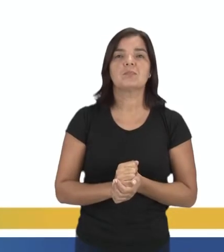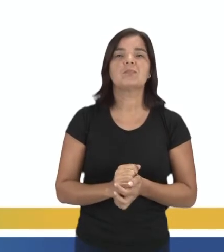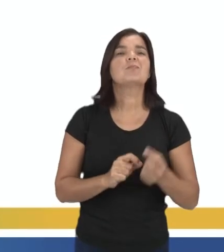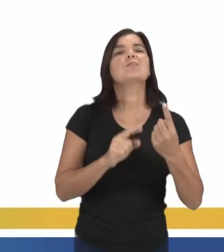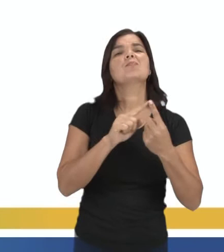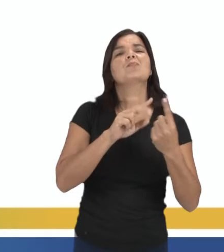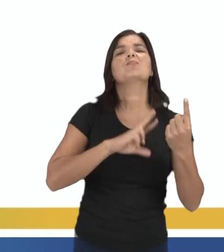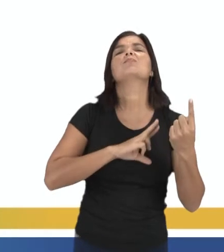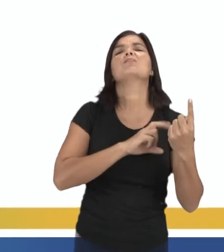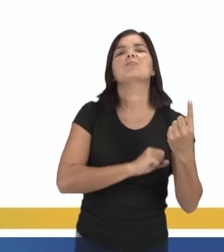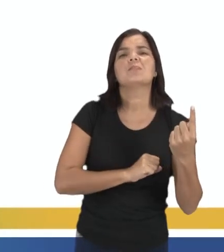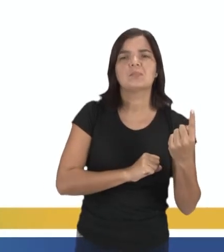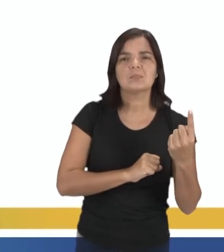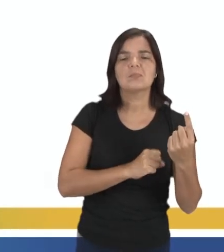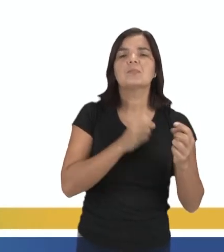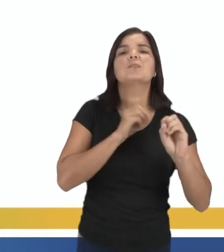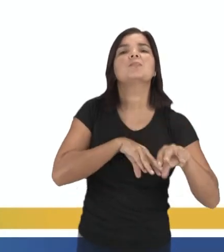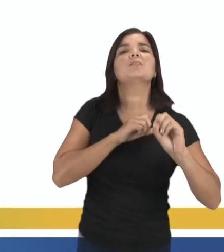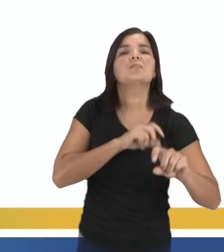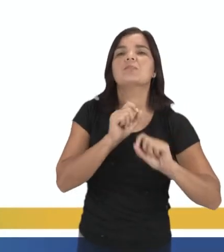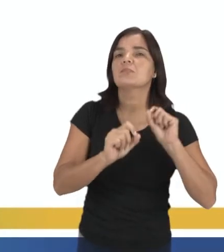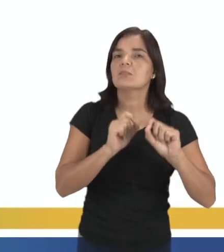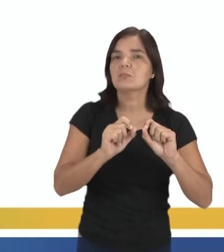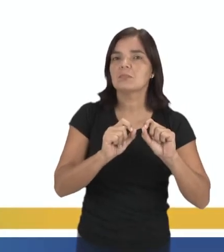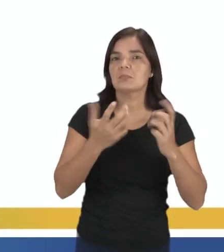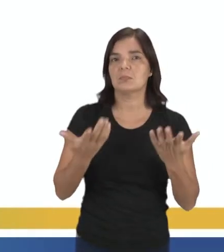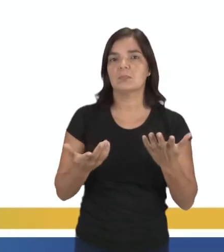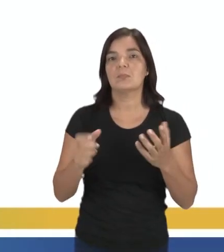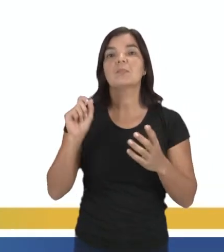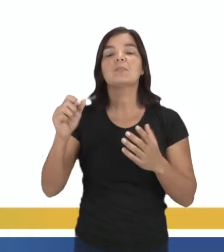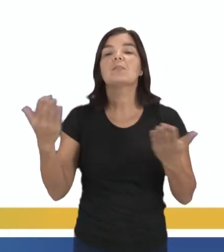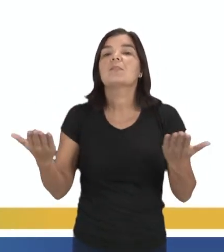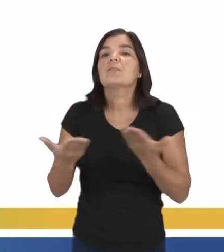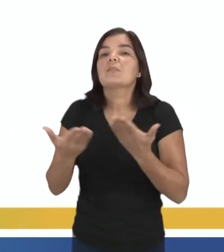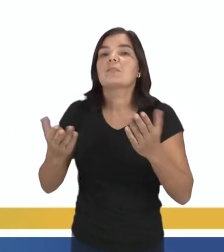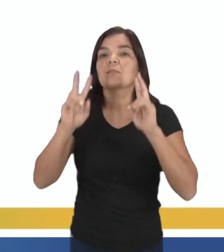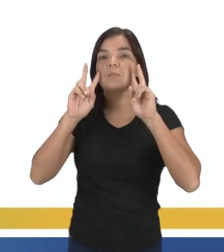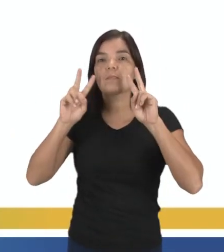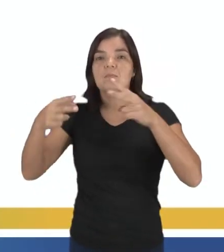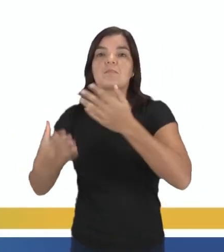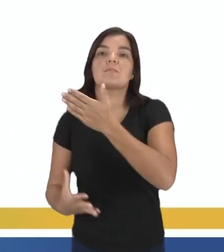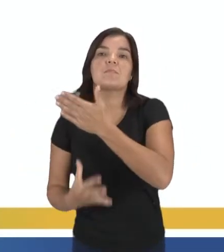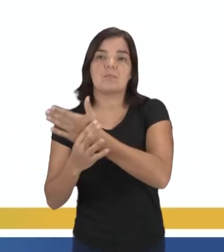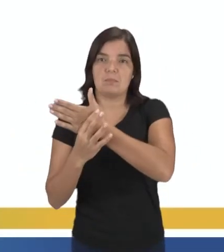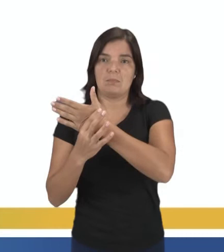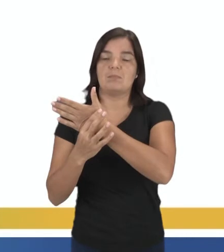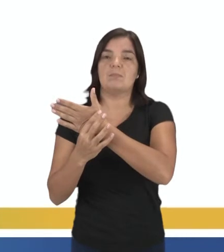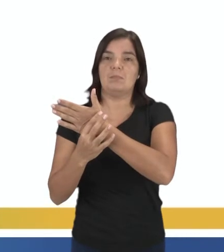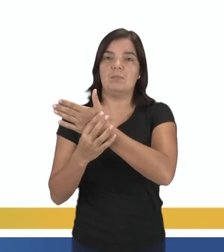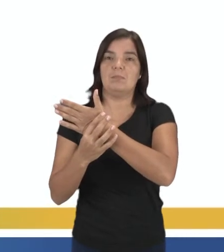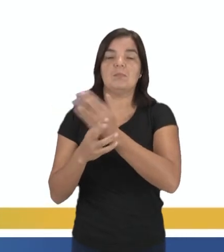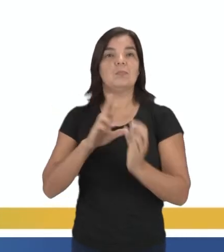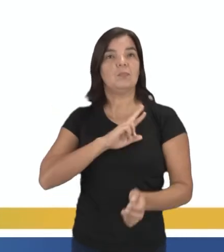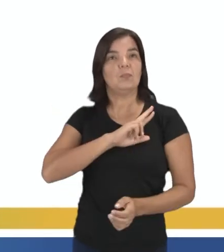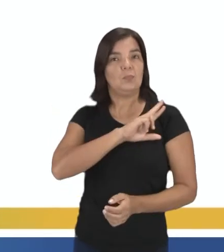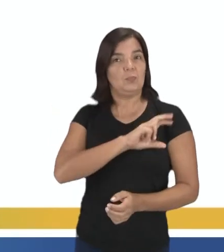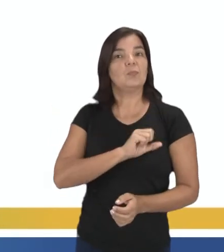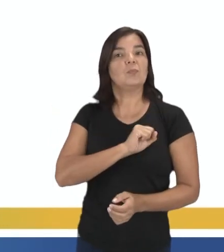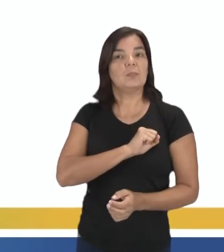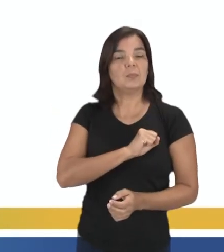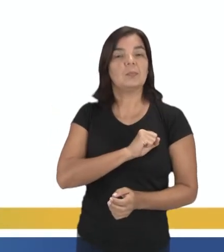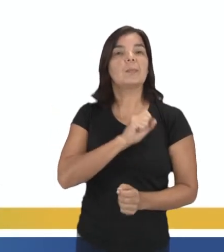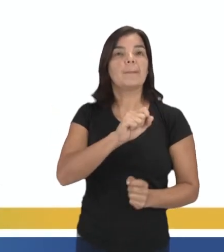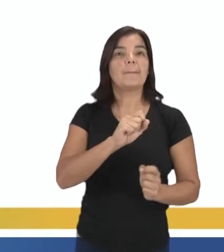o romantismo? O que ele trabalhou? E o que é agora a visão realista? O romantismo, ele